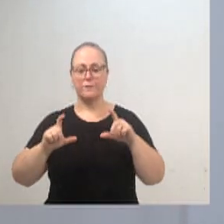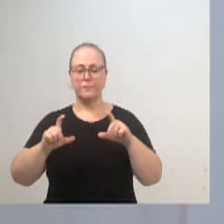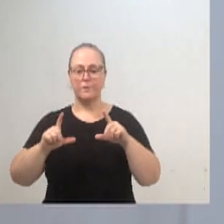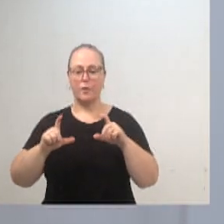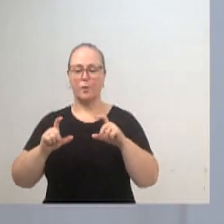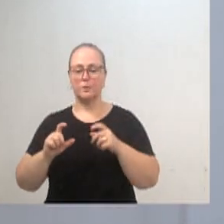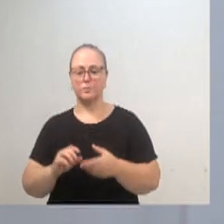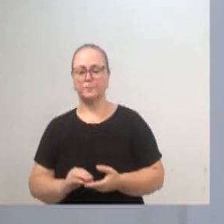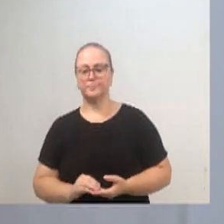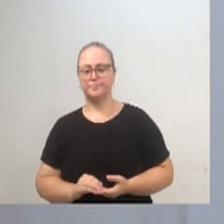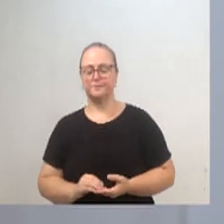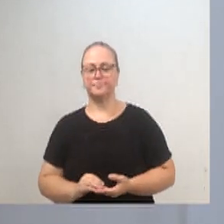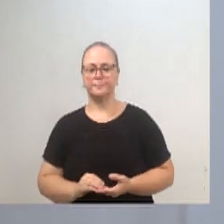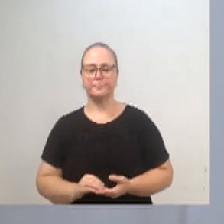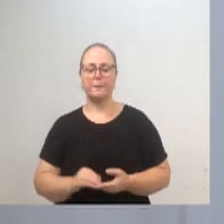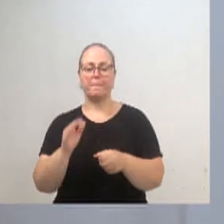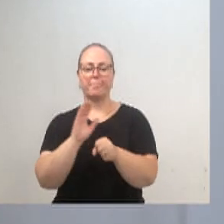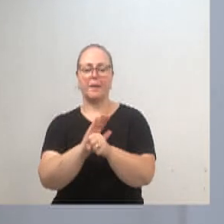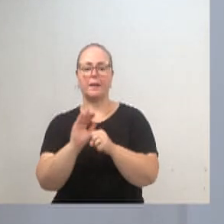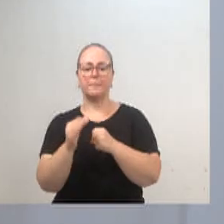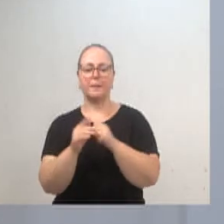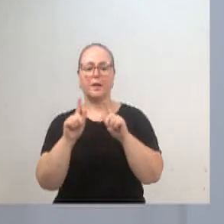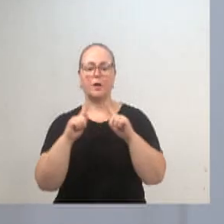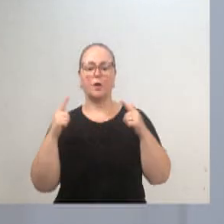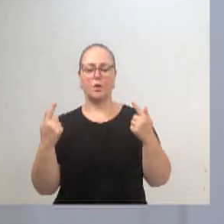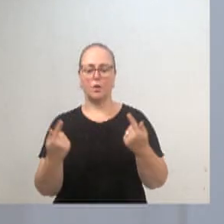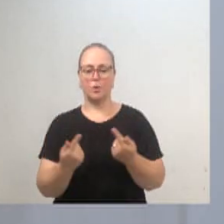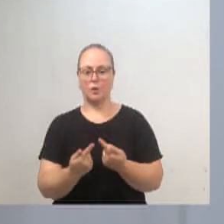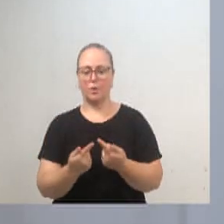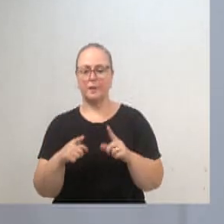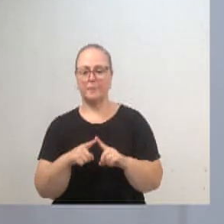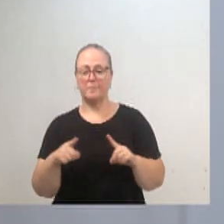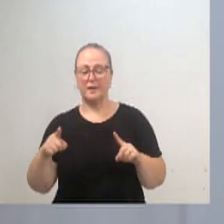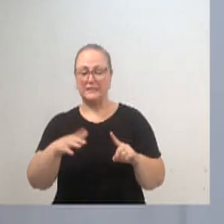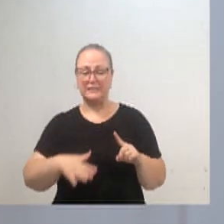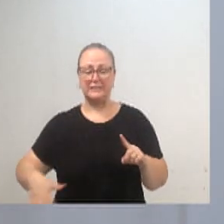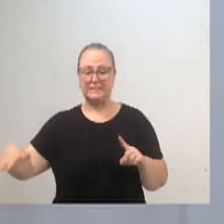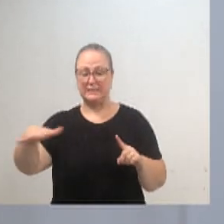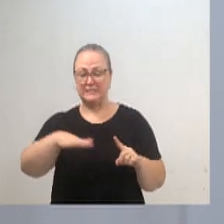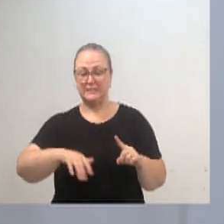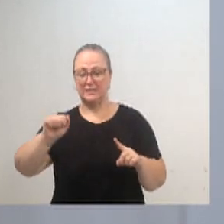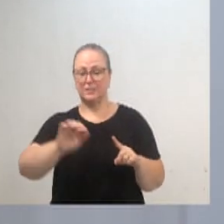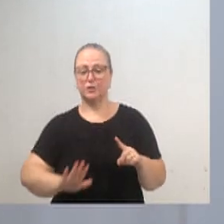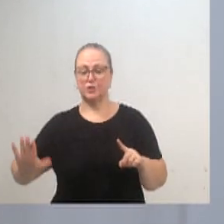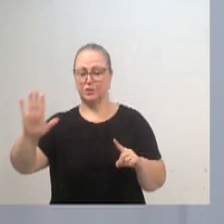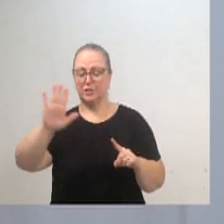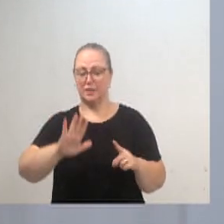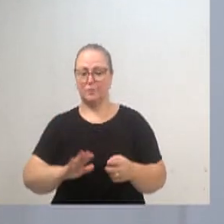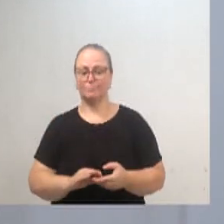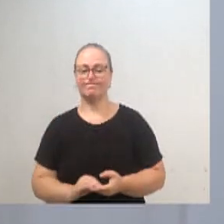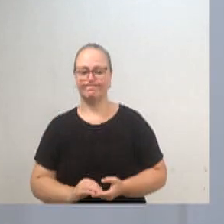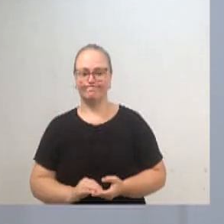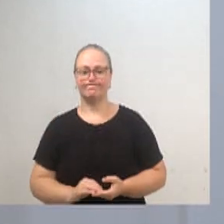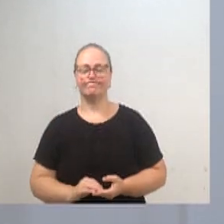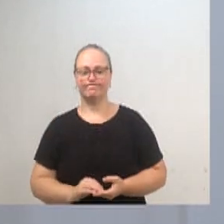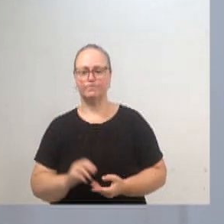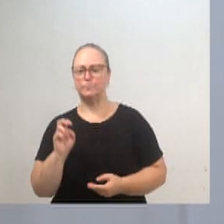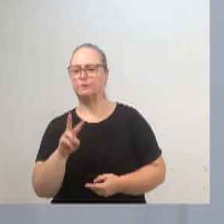que eu vou hoje falar do bairro da Glória, mas pelo visto é pela cidade toda, né? A gente acompanhou os demais